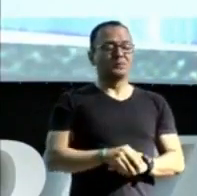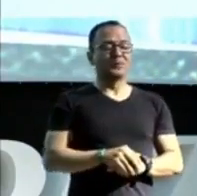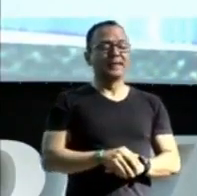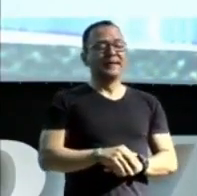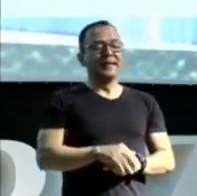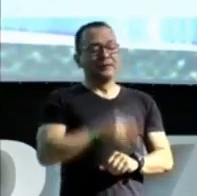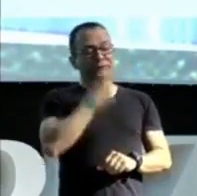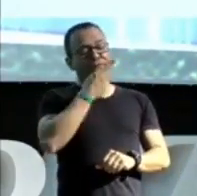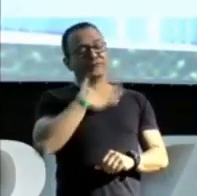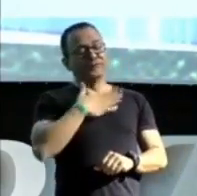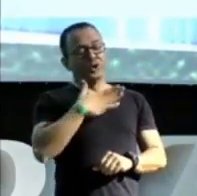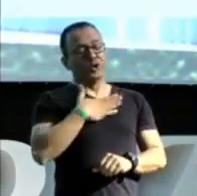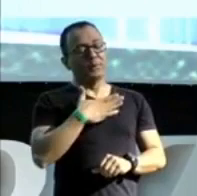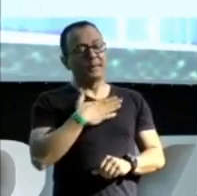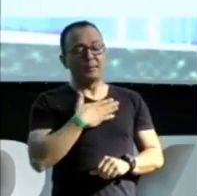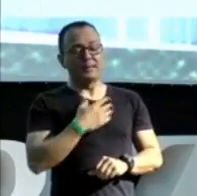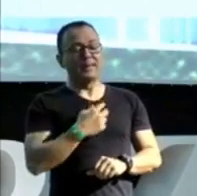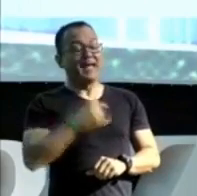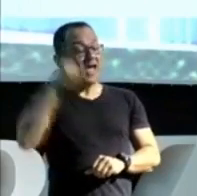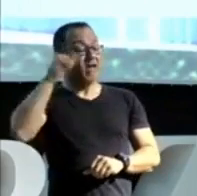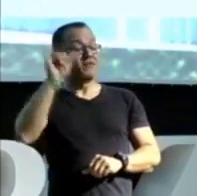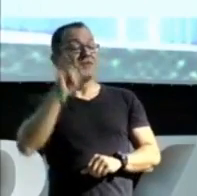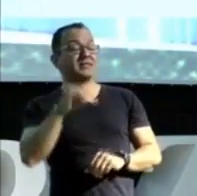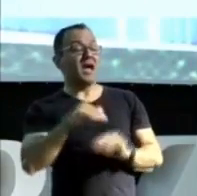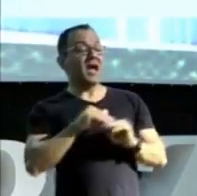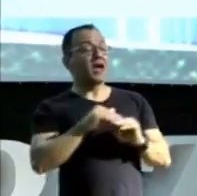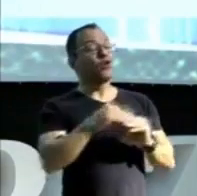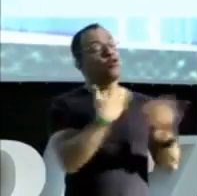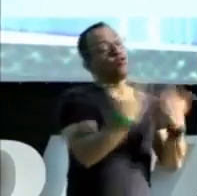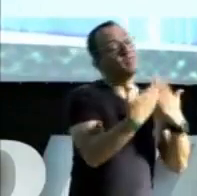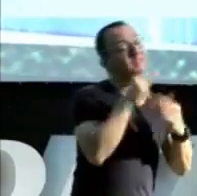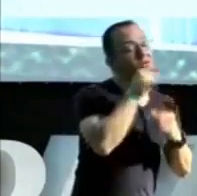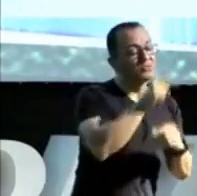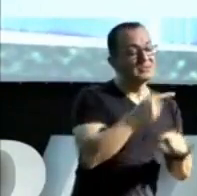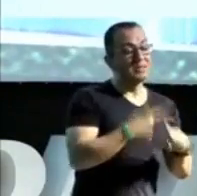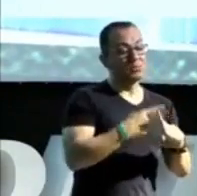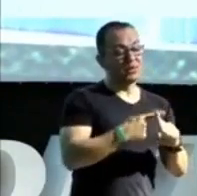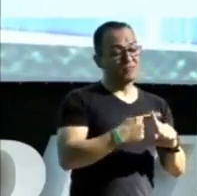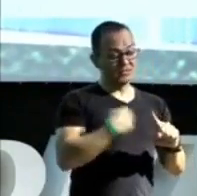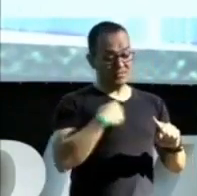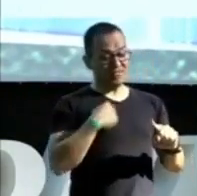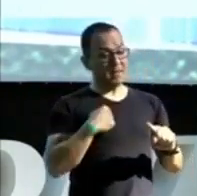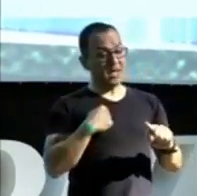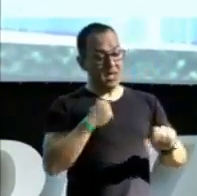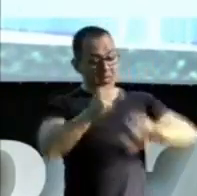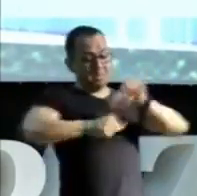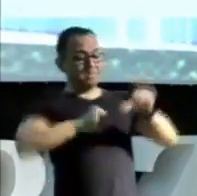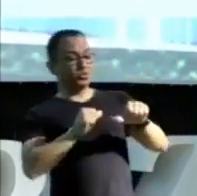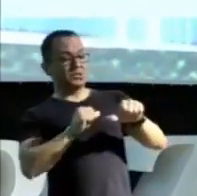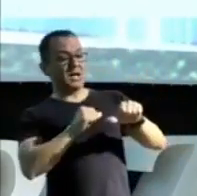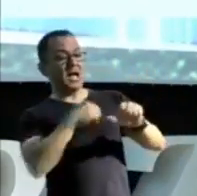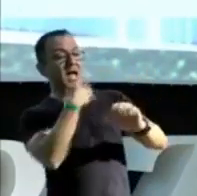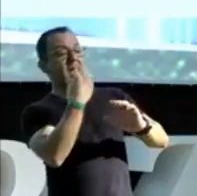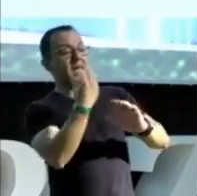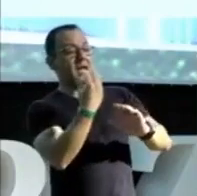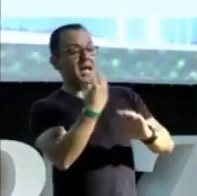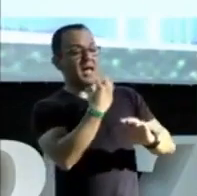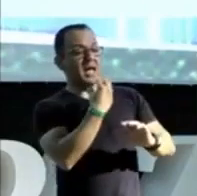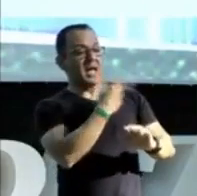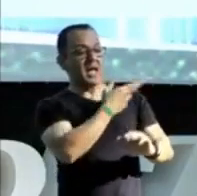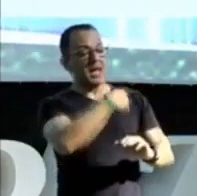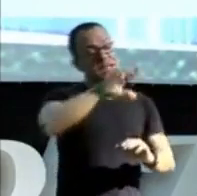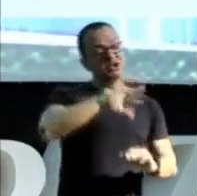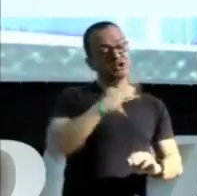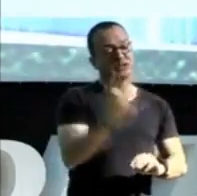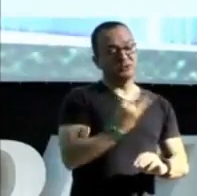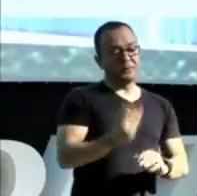você, você ia me transformar em espírita. E eu disse a ela: se a senhora quiser me ajudar, eu também vou tentar me transformar